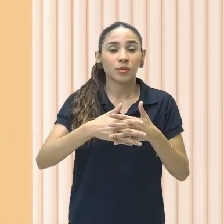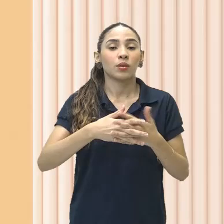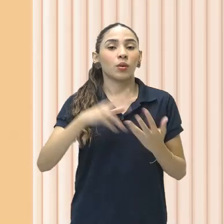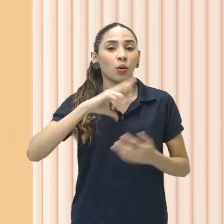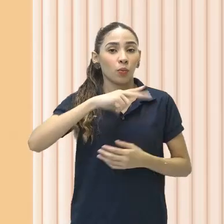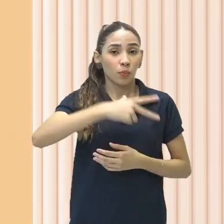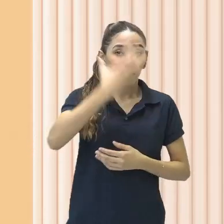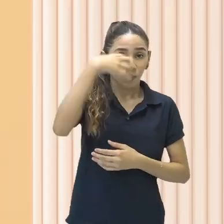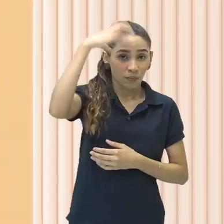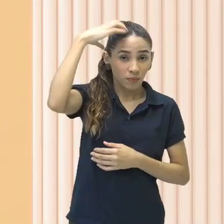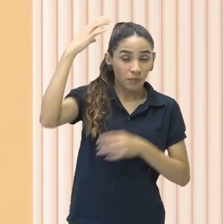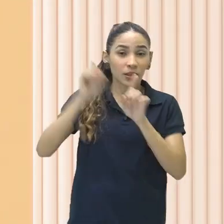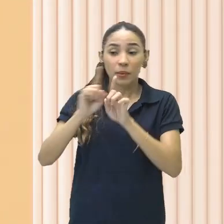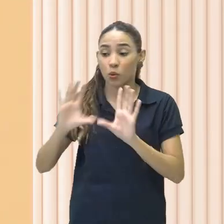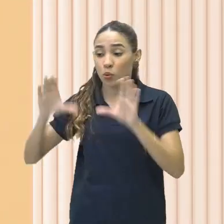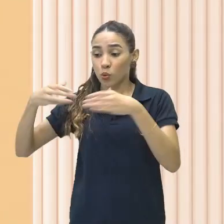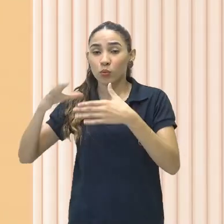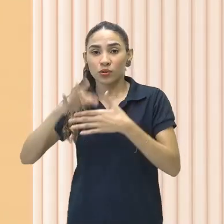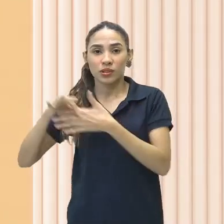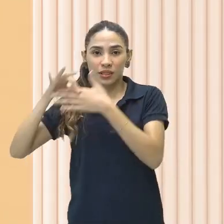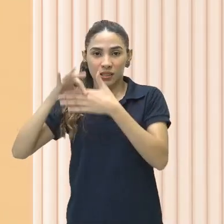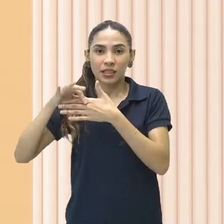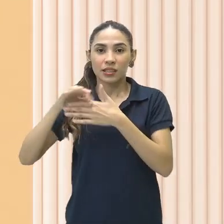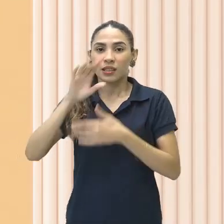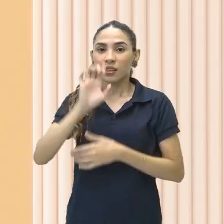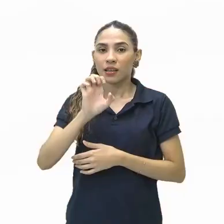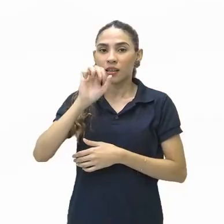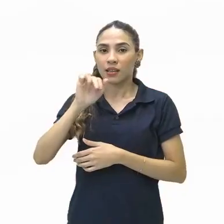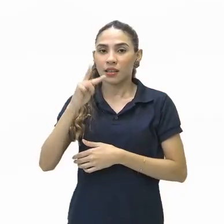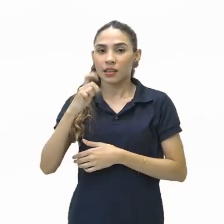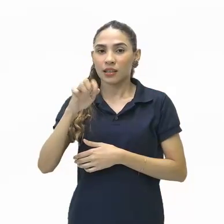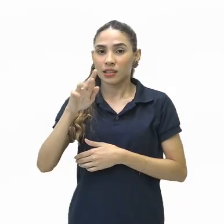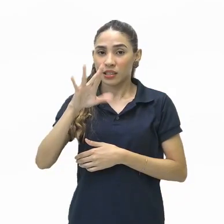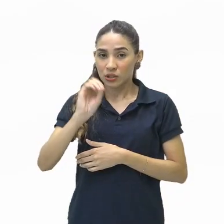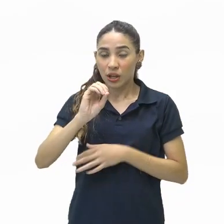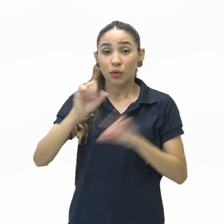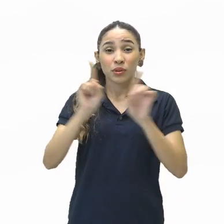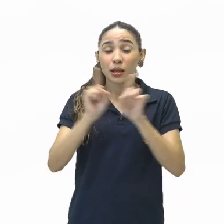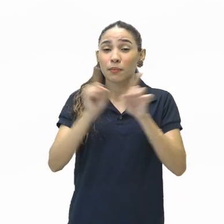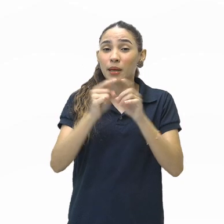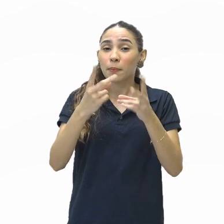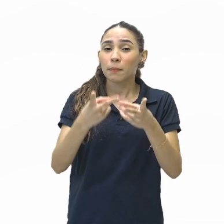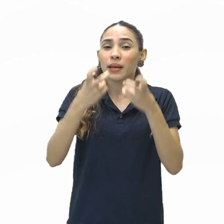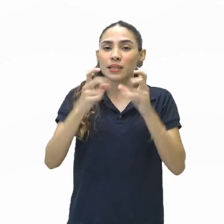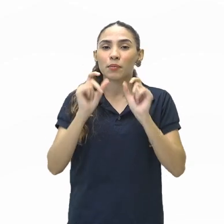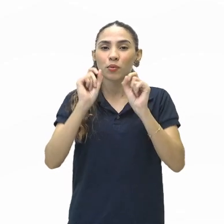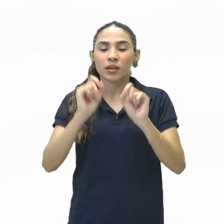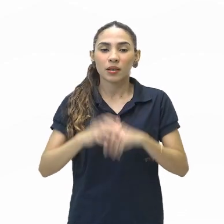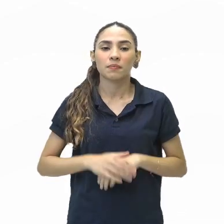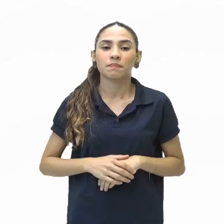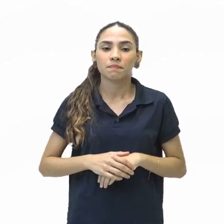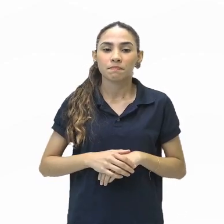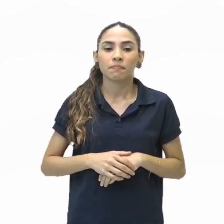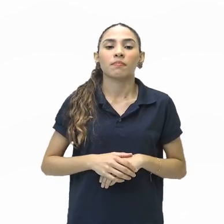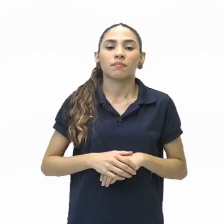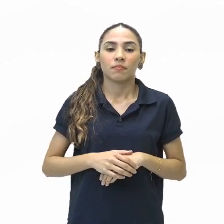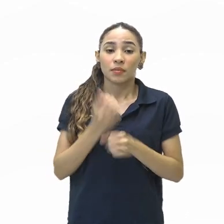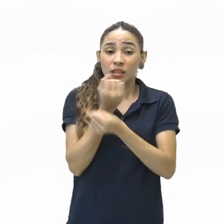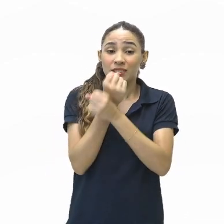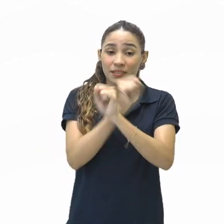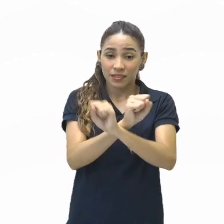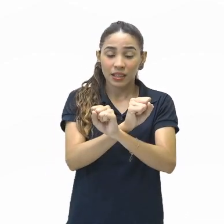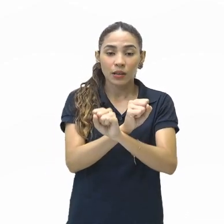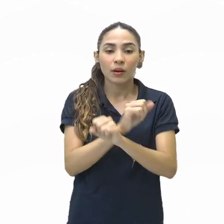portuguesa e os senhores de engenho, certo? Vamos observar também uma resistência à escravidão, com